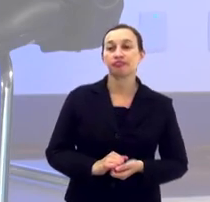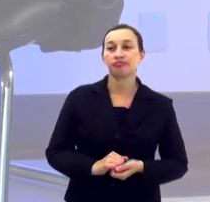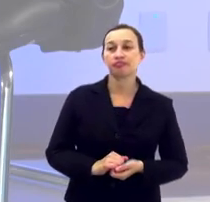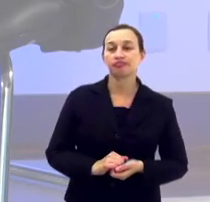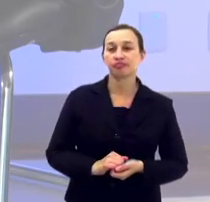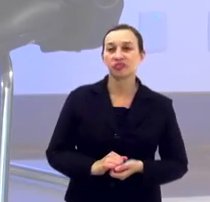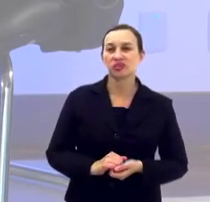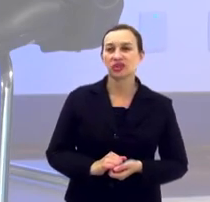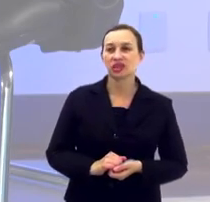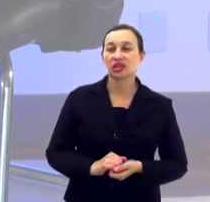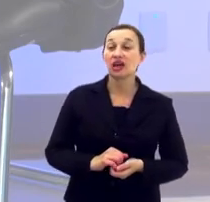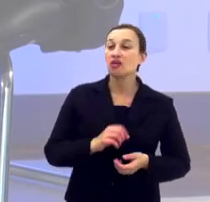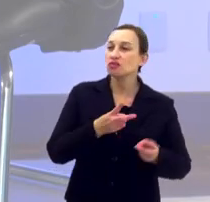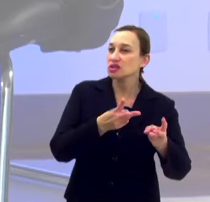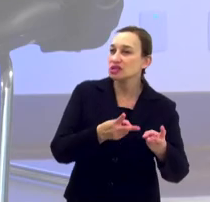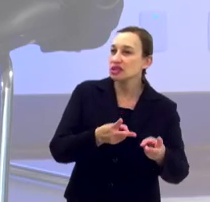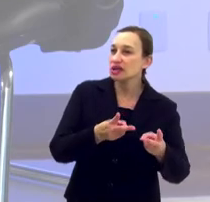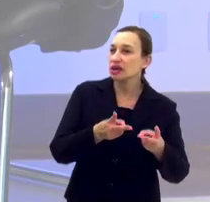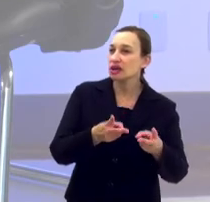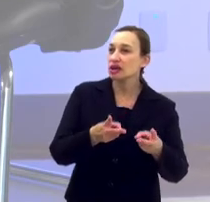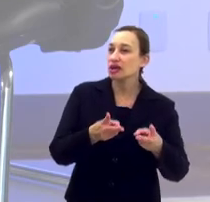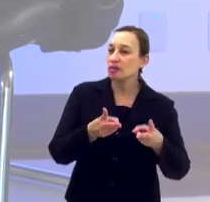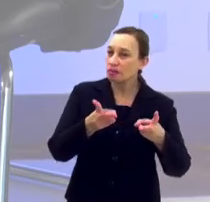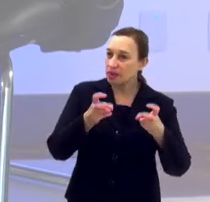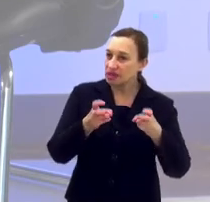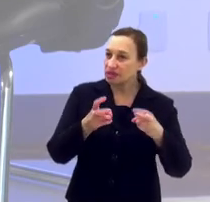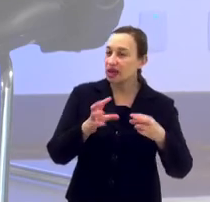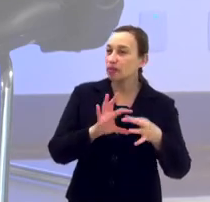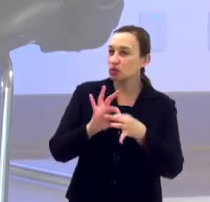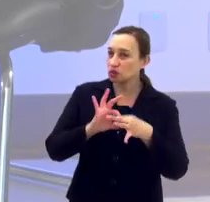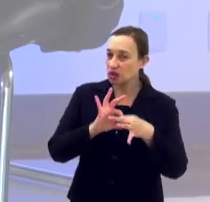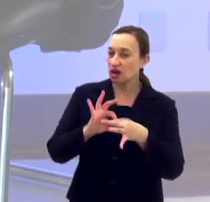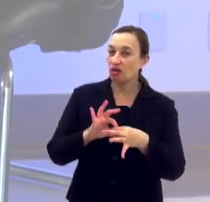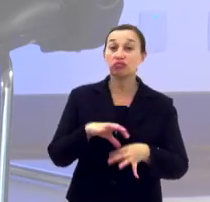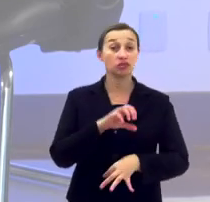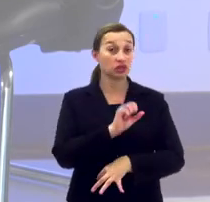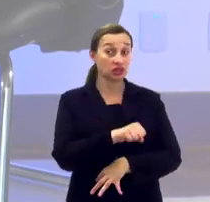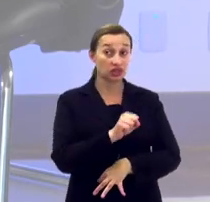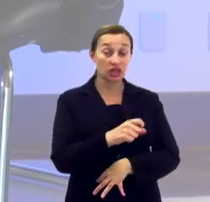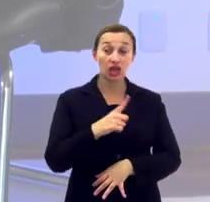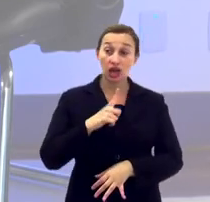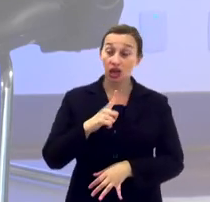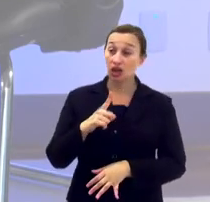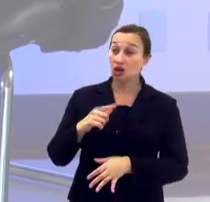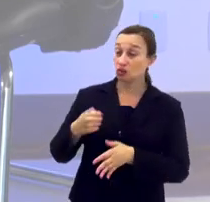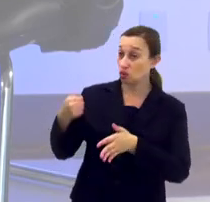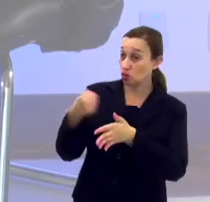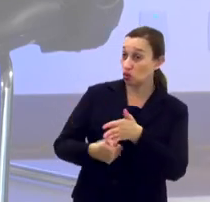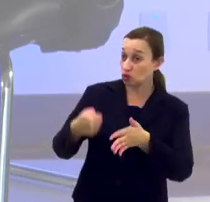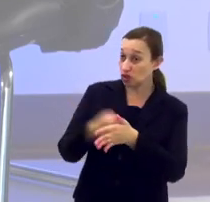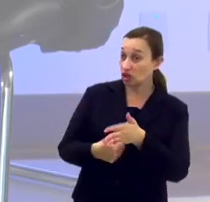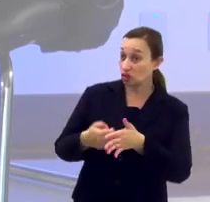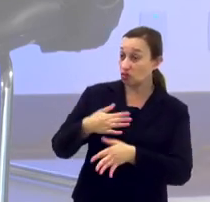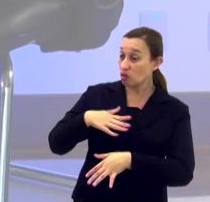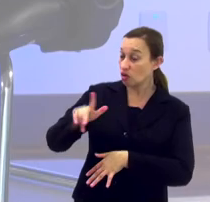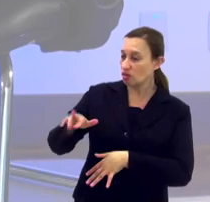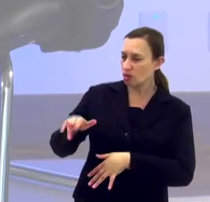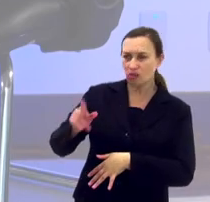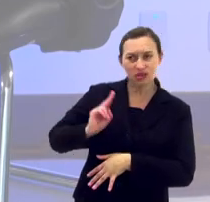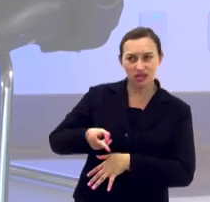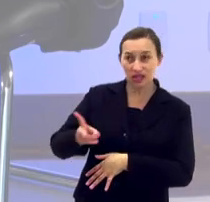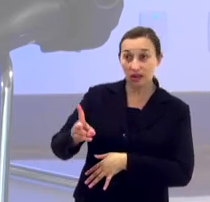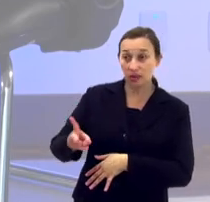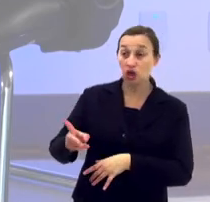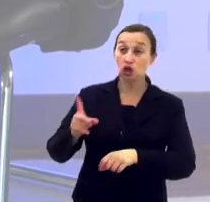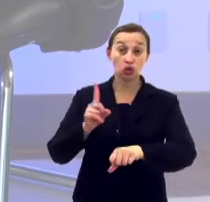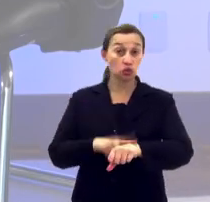Isso é constatação. Você persegue, há uma união, não tem dúvida. Eu estou brigando com meu irmão a vida toda.